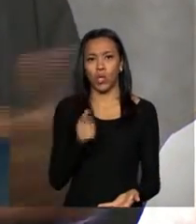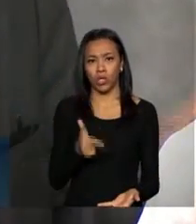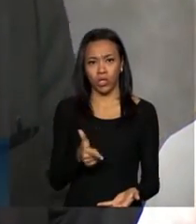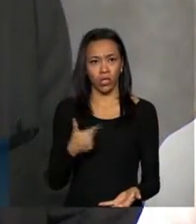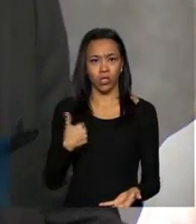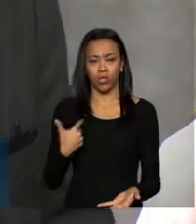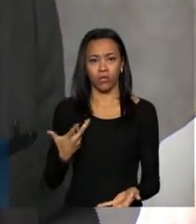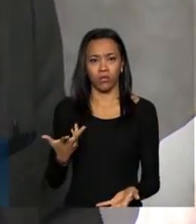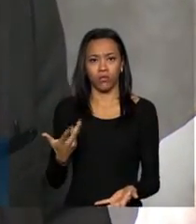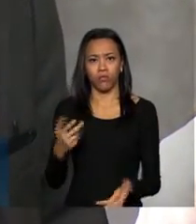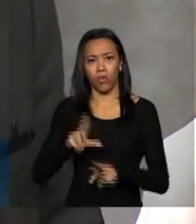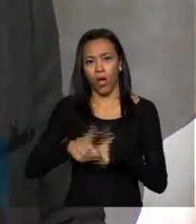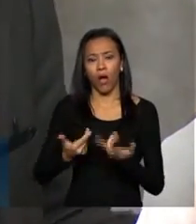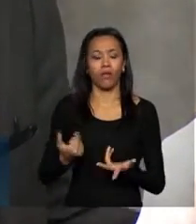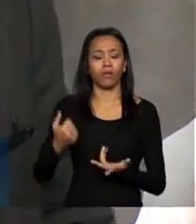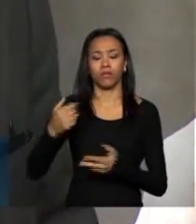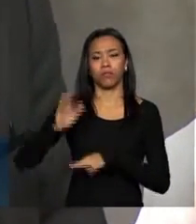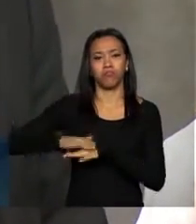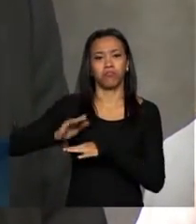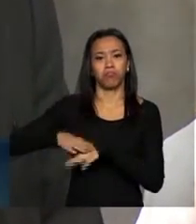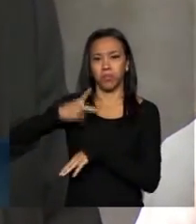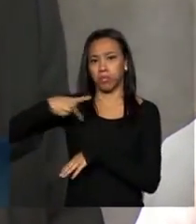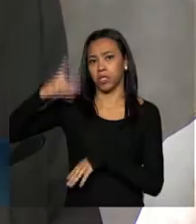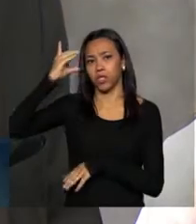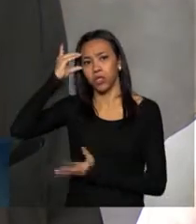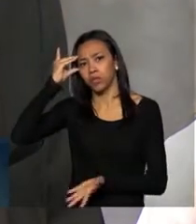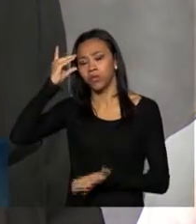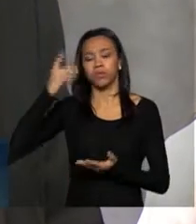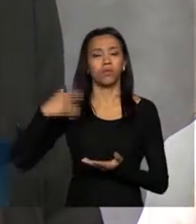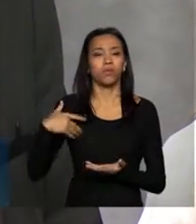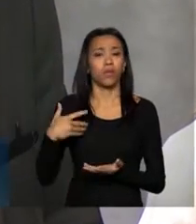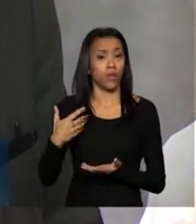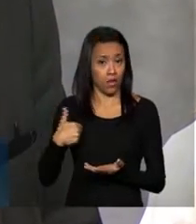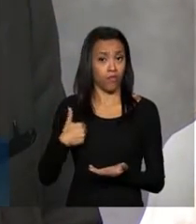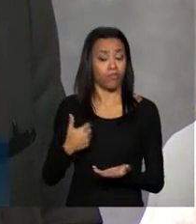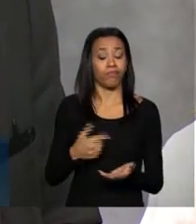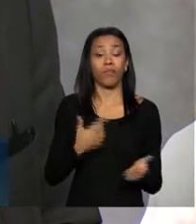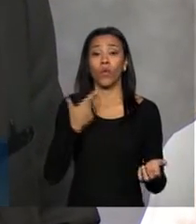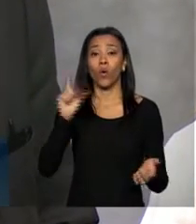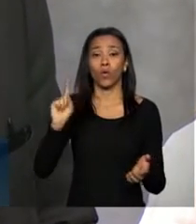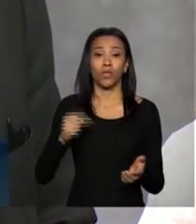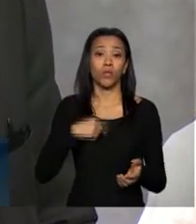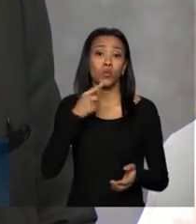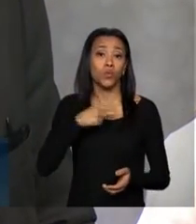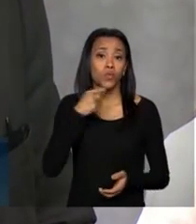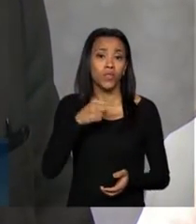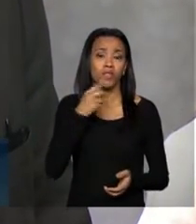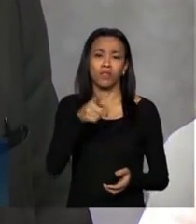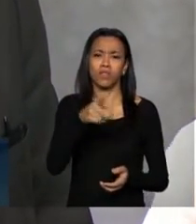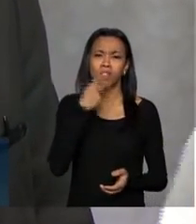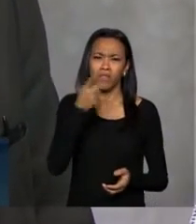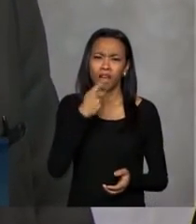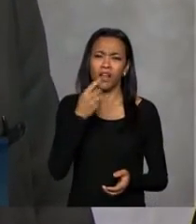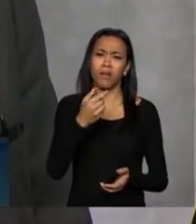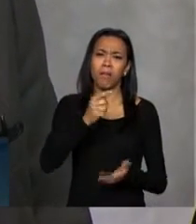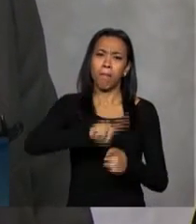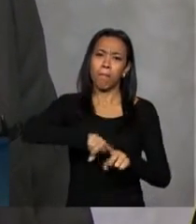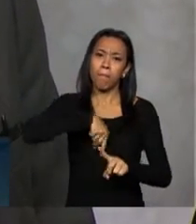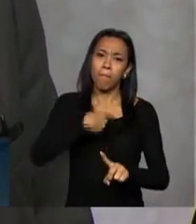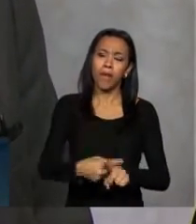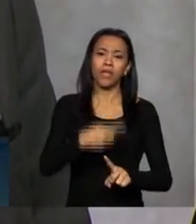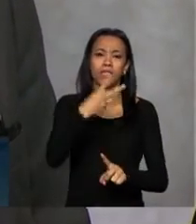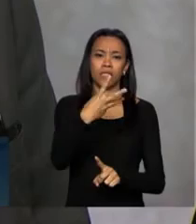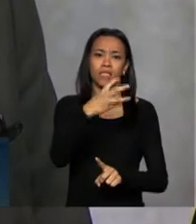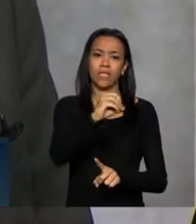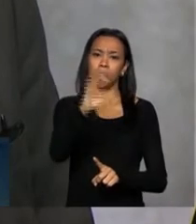dentro da agenda positiva, um monte de anúncio junto. E eu queria tirar dúvidas sobre o PROEX Equalização. Vocês falam mais 30% sobre